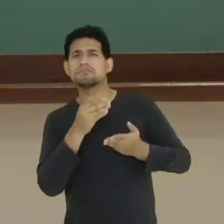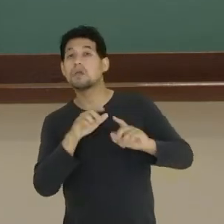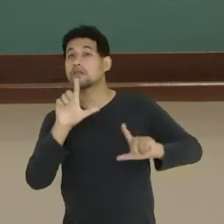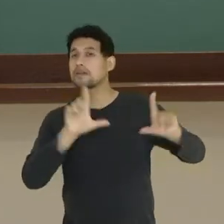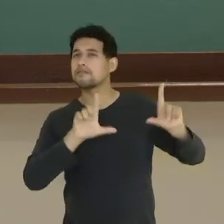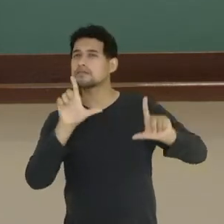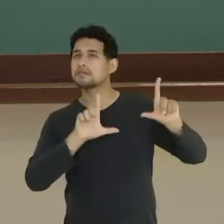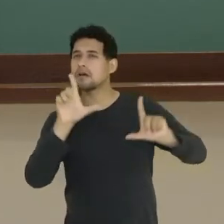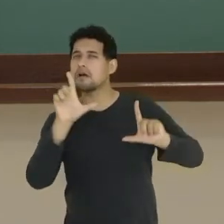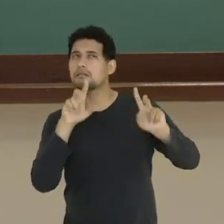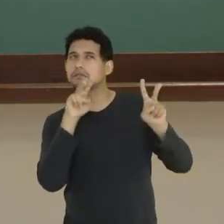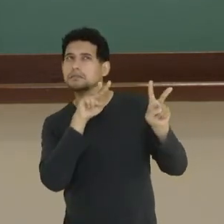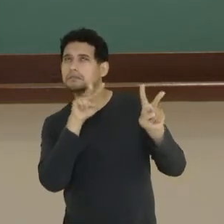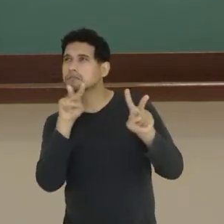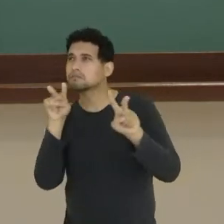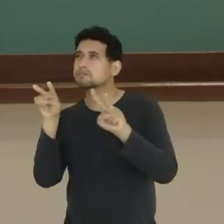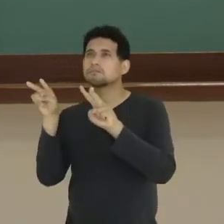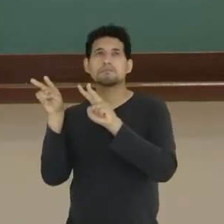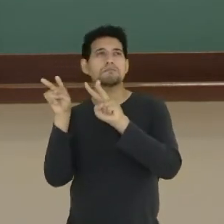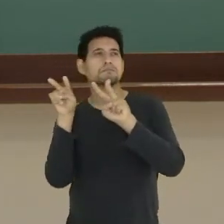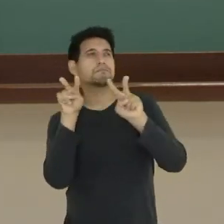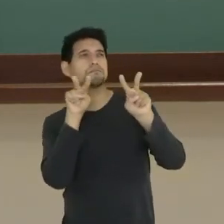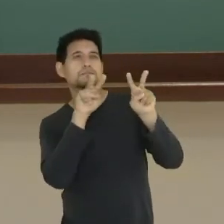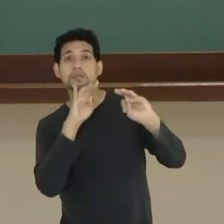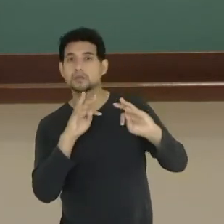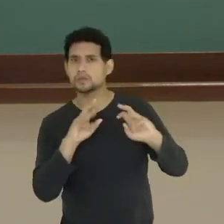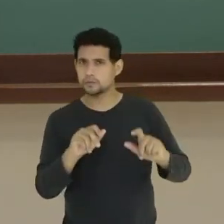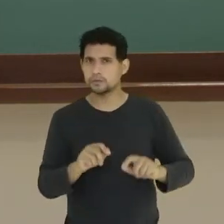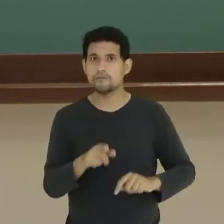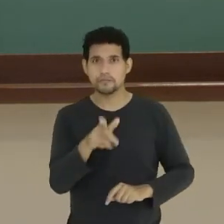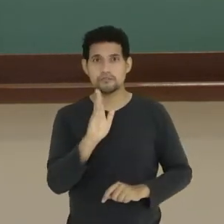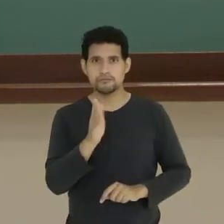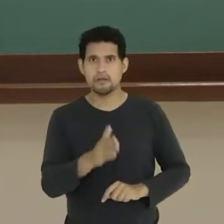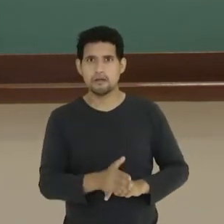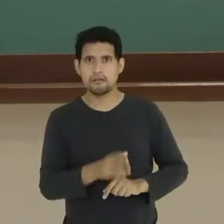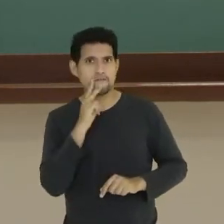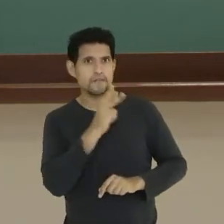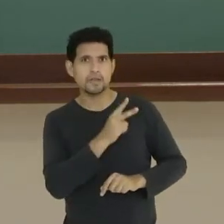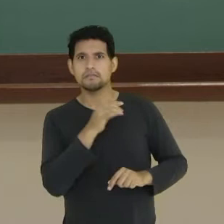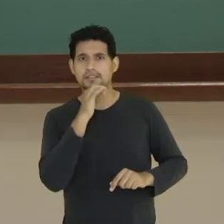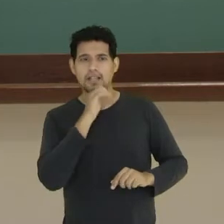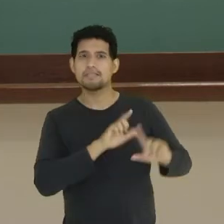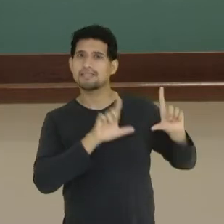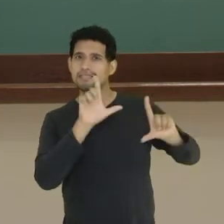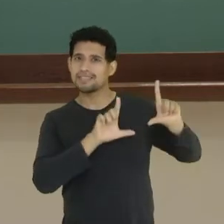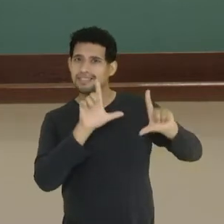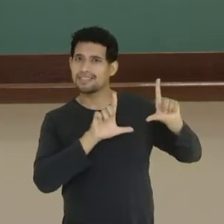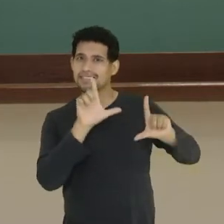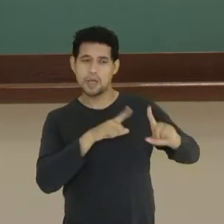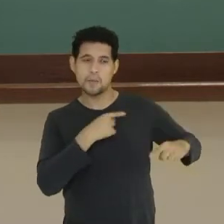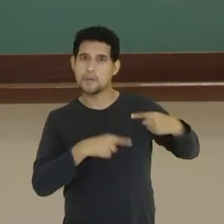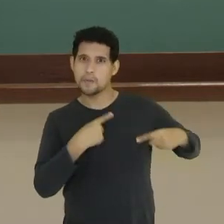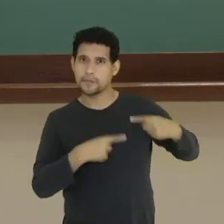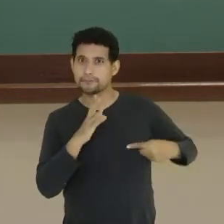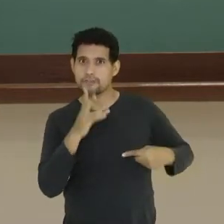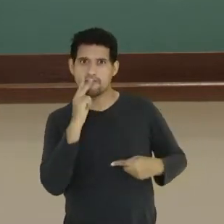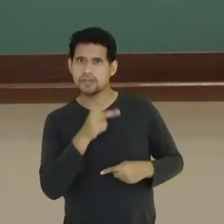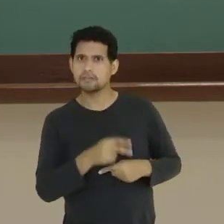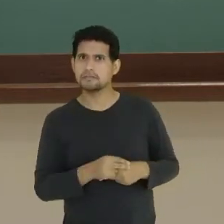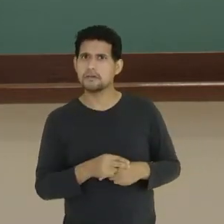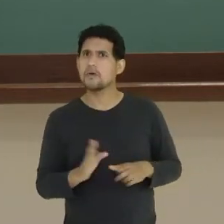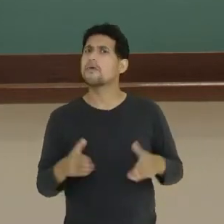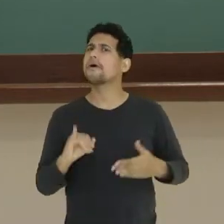TV, participar desses debates, né? Você já acompanhou algum debate político? Qual que é a importância então